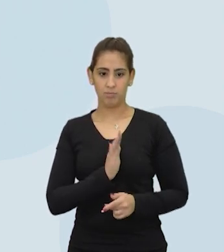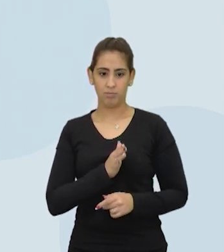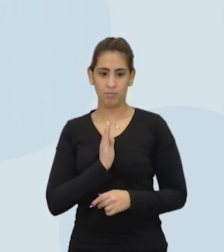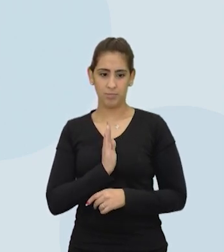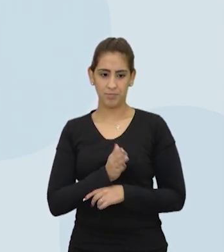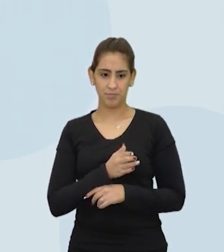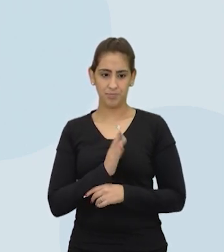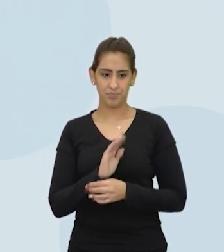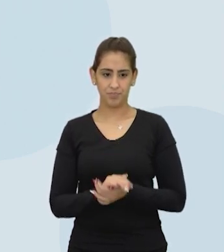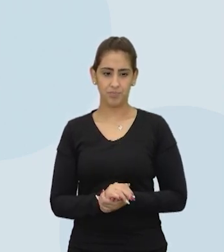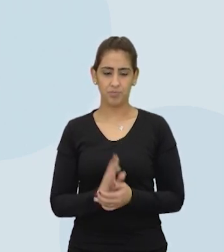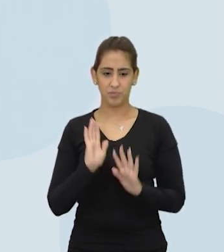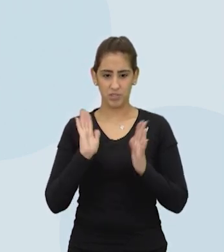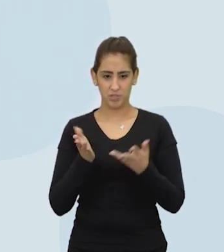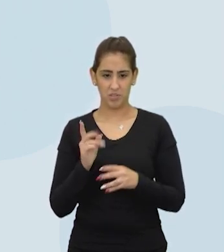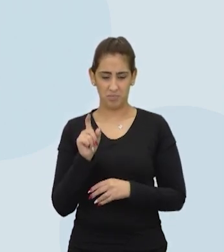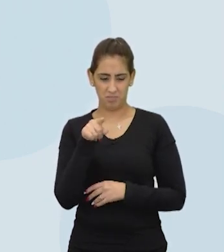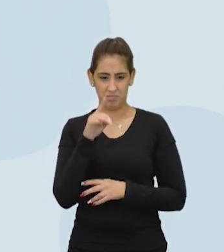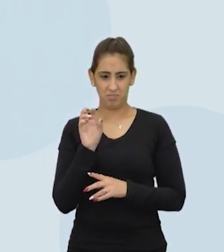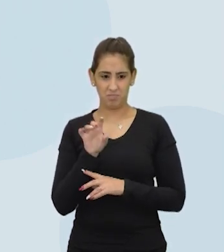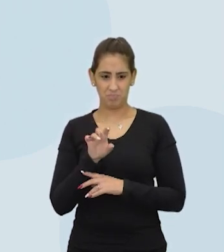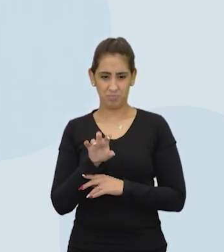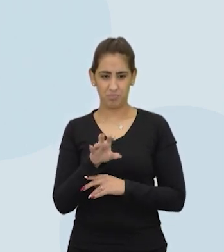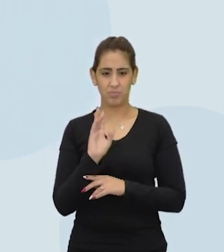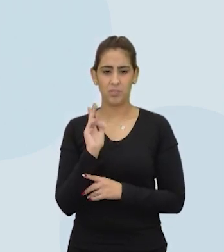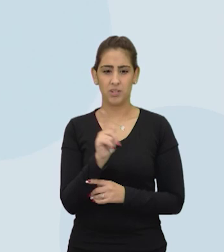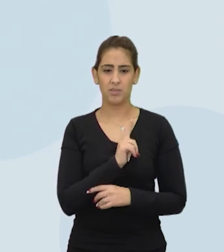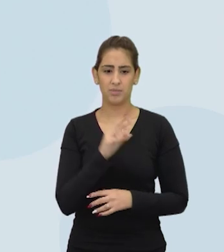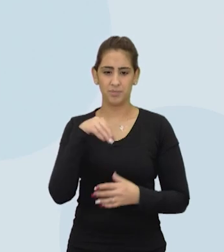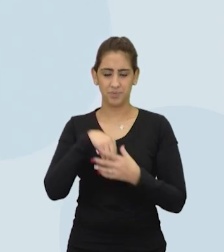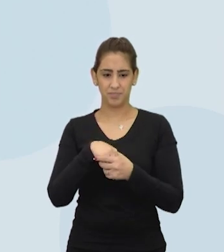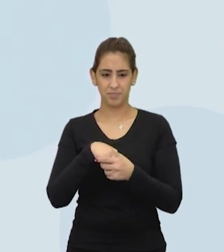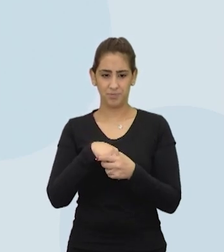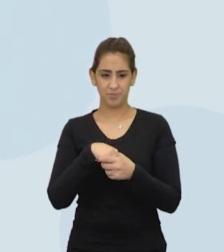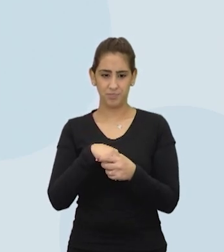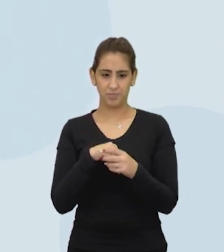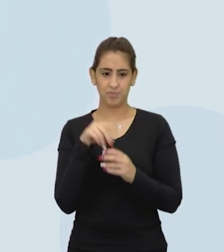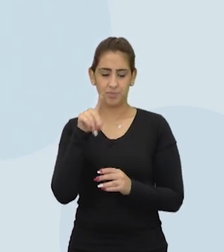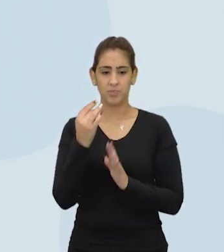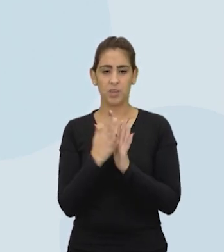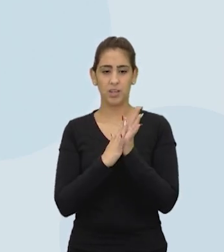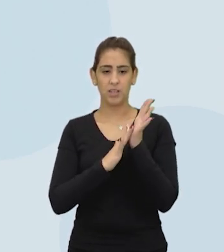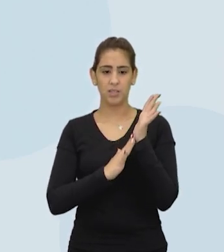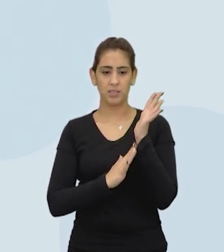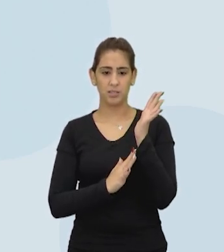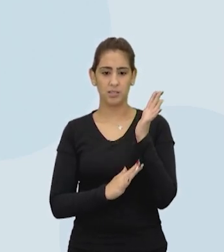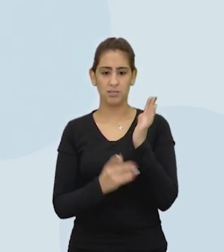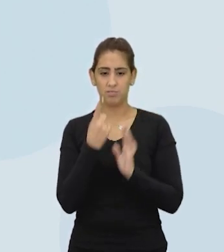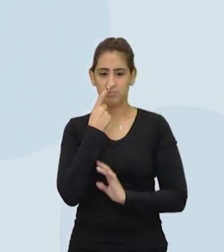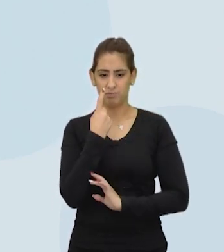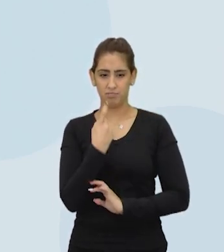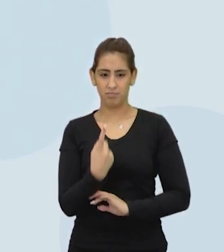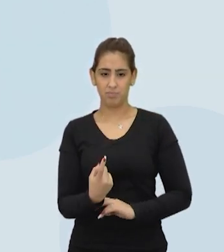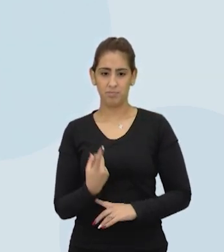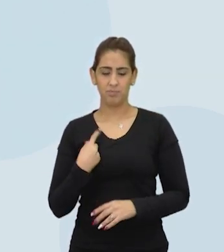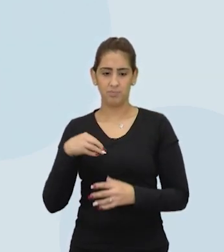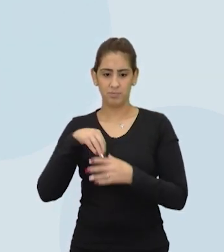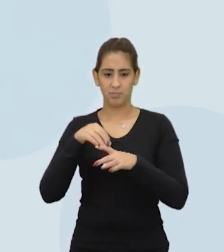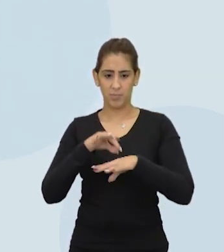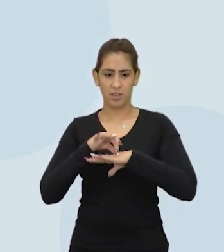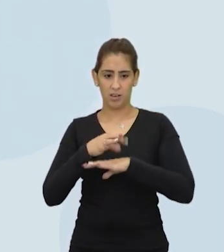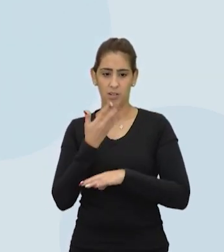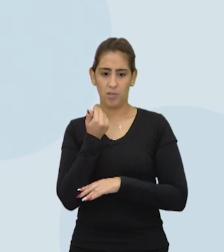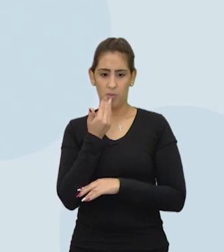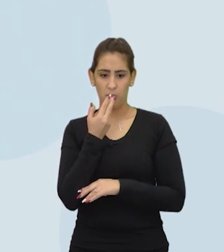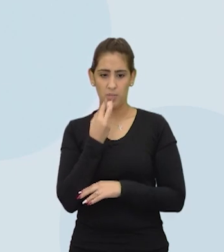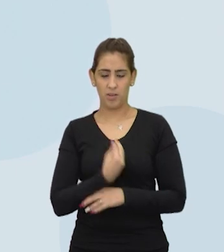Já o verme, este operário das ruínas, que o sangue podre das carnificinas come